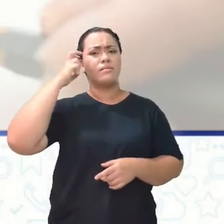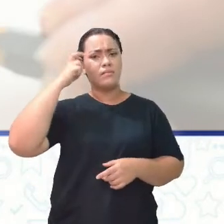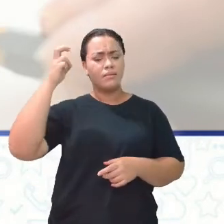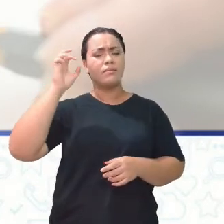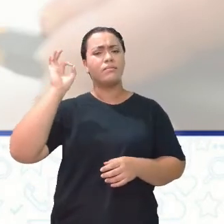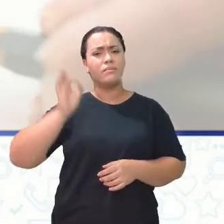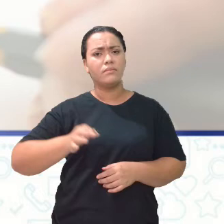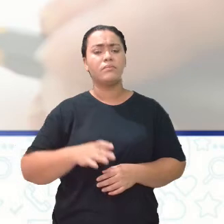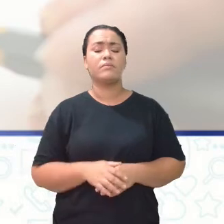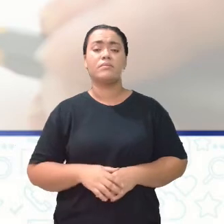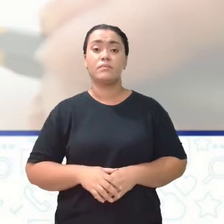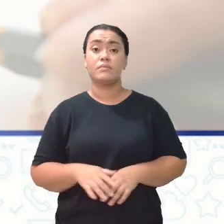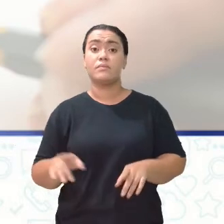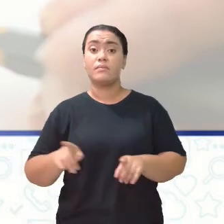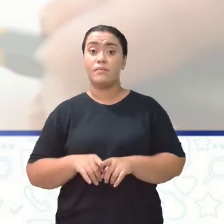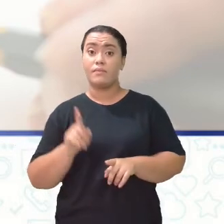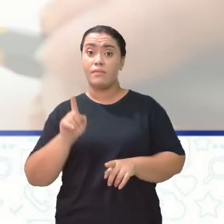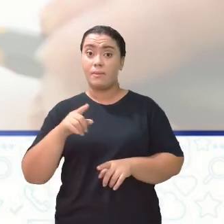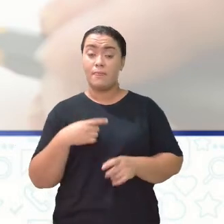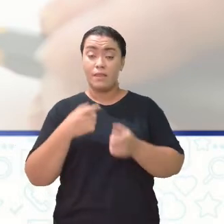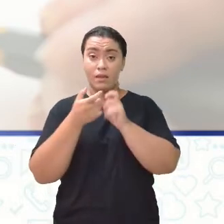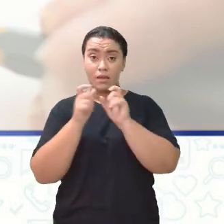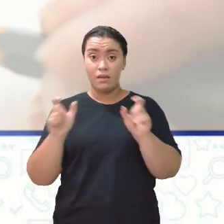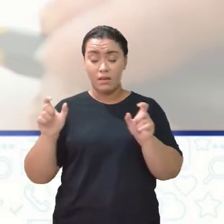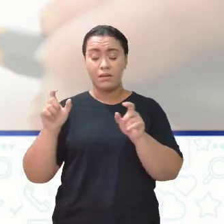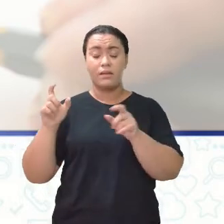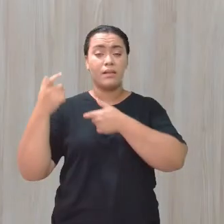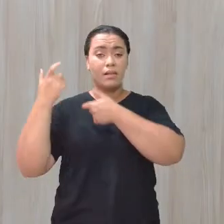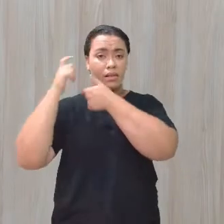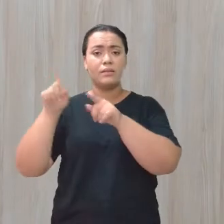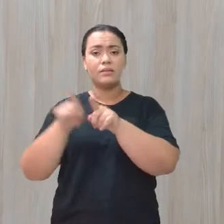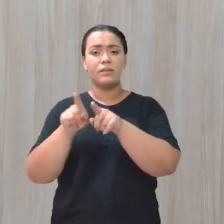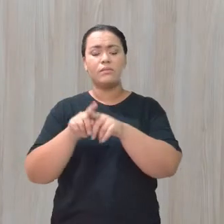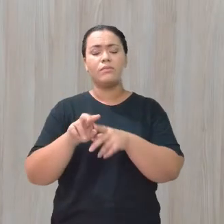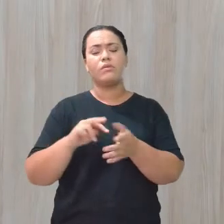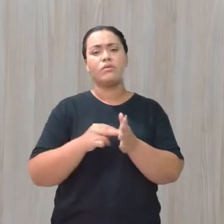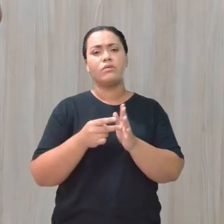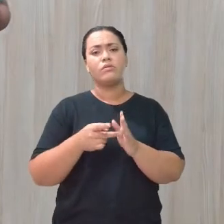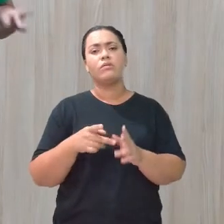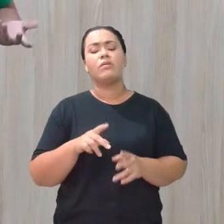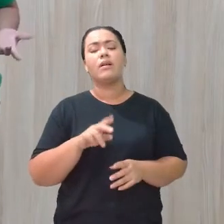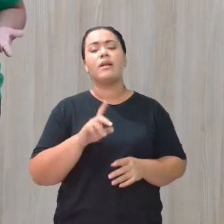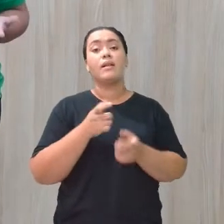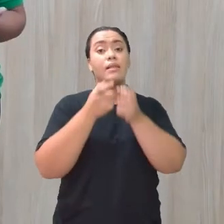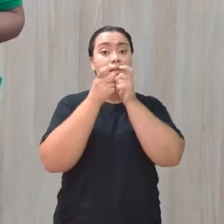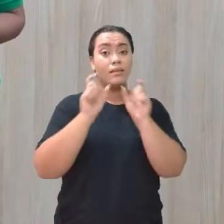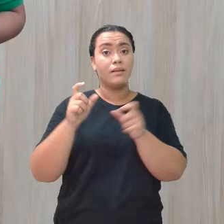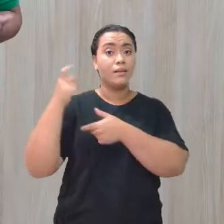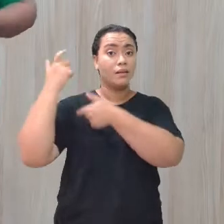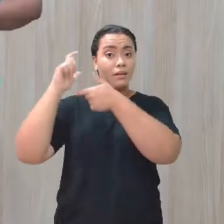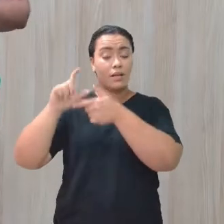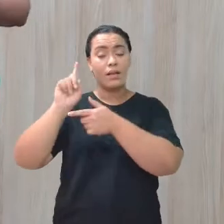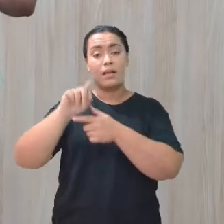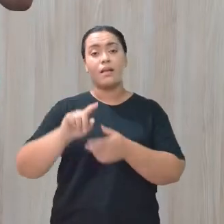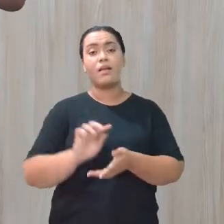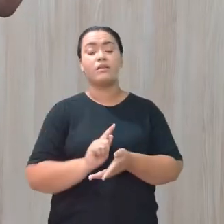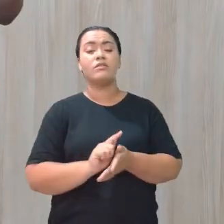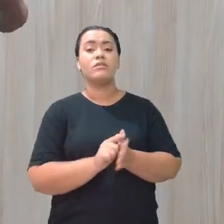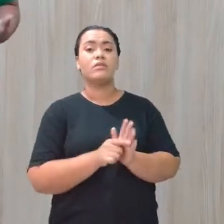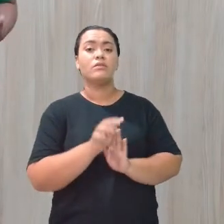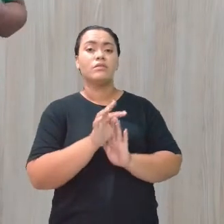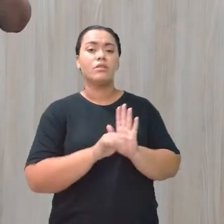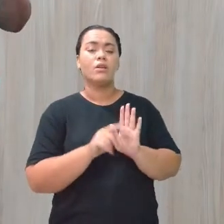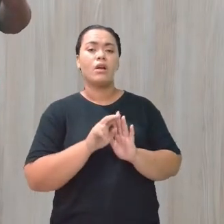na oralidade, esses ditados, esses provérbios também, que é uma outra forma de a gente chamar esse tipo de gênero,